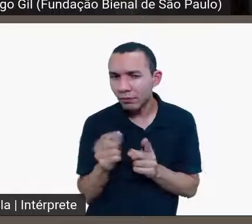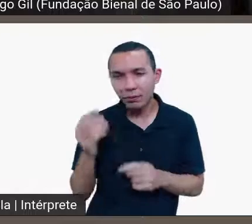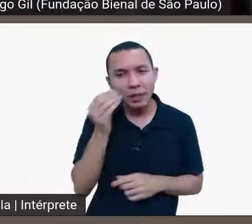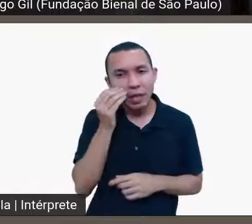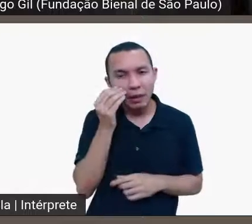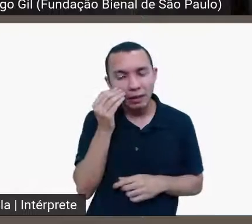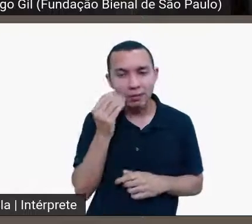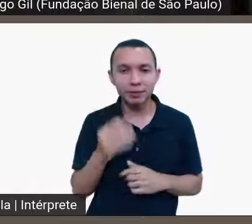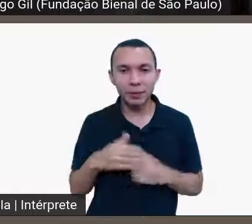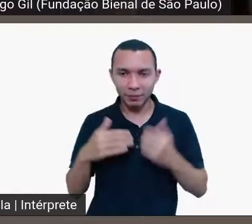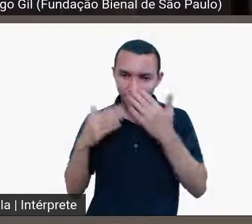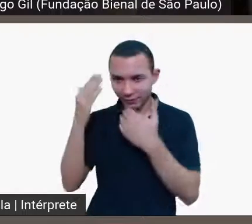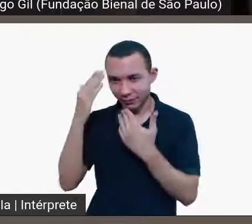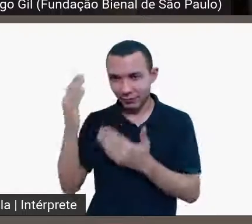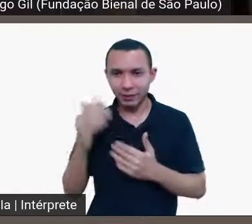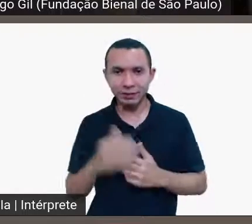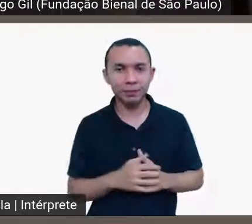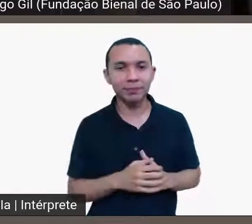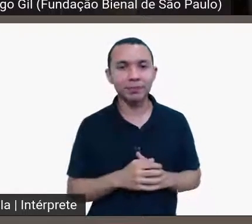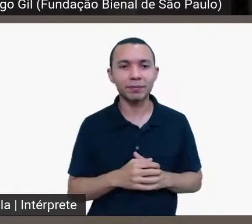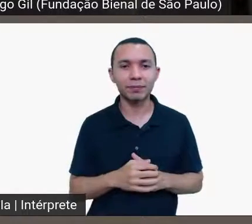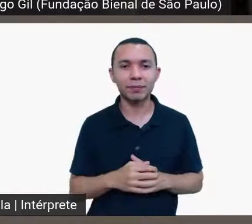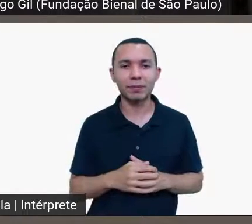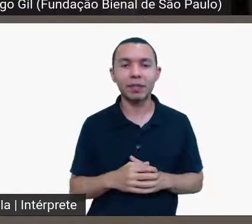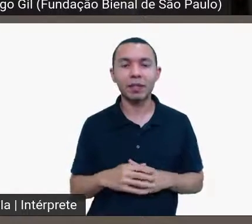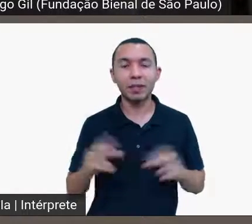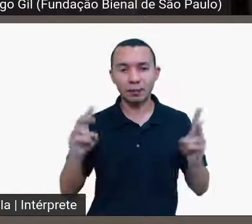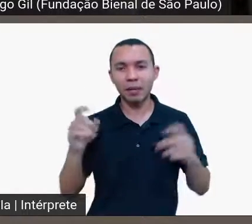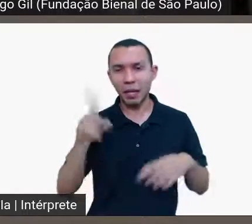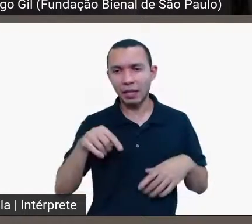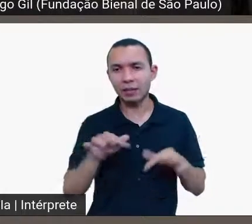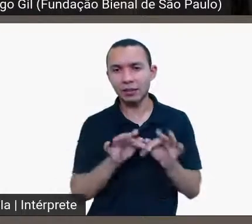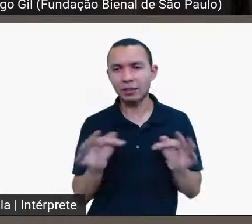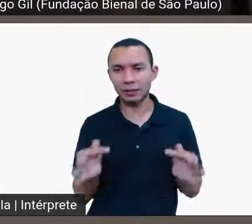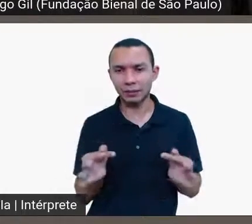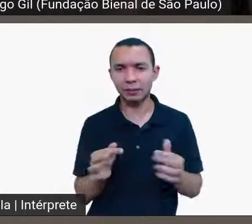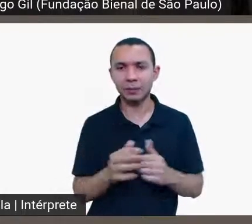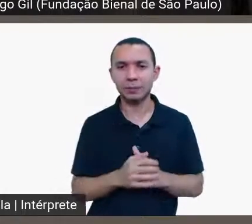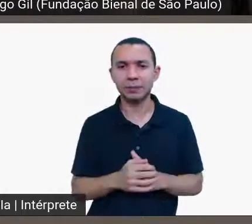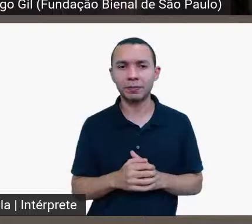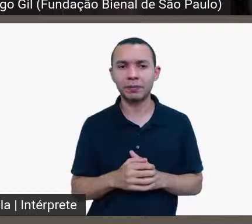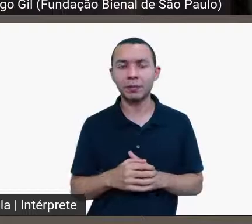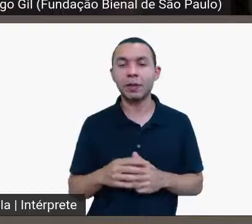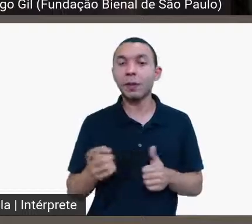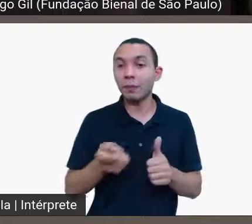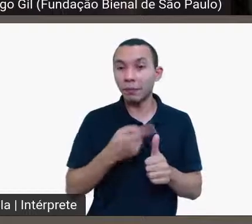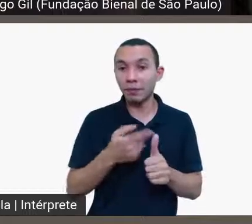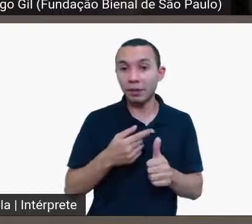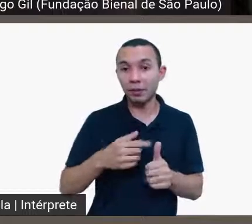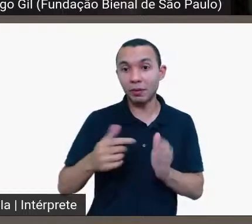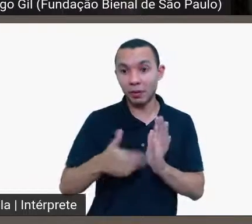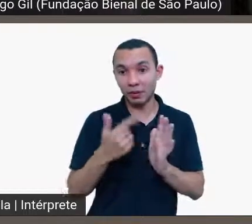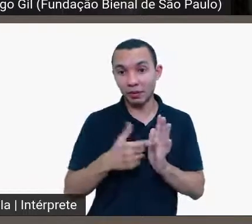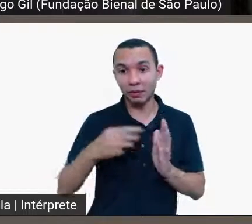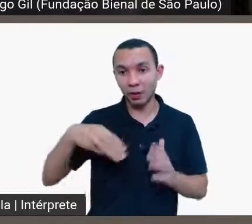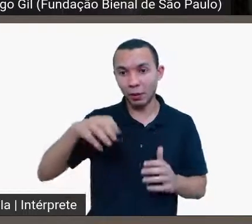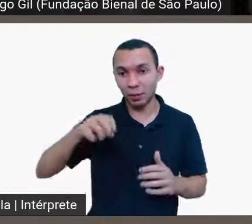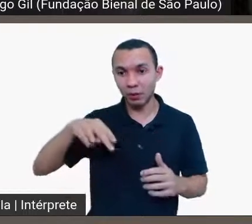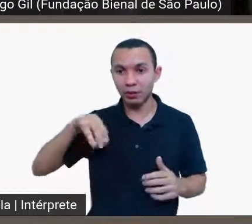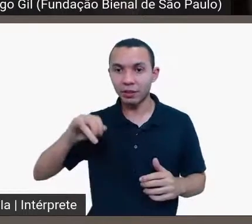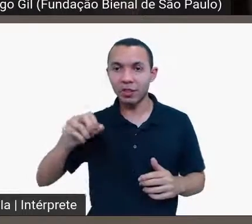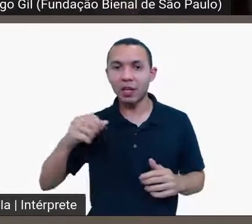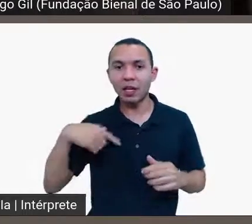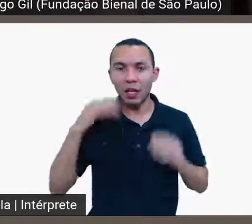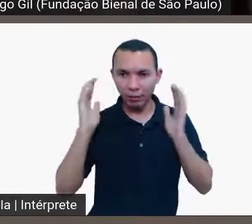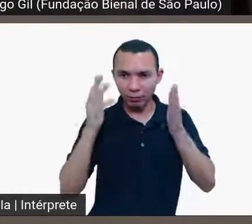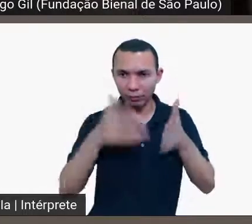Obrigado. Eu vou tentar ser breve, mas a transa toda é assim, a questão é muito simples. No primeiro livro que eu fiz com a Mônica, a gente traça um quadro muito inspirado no que